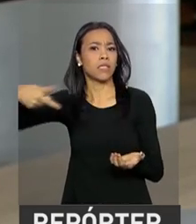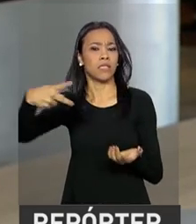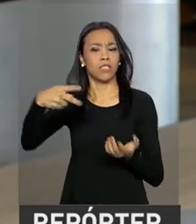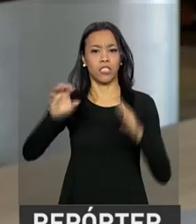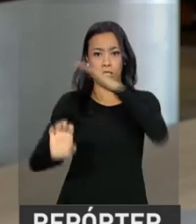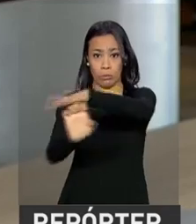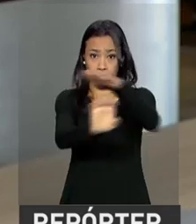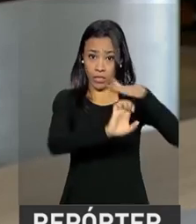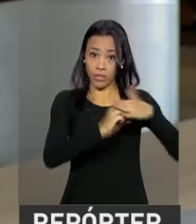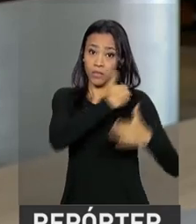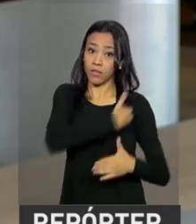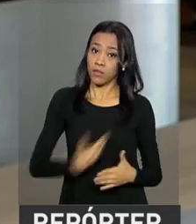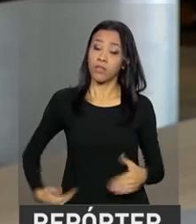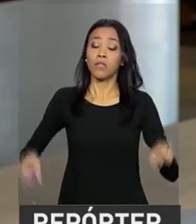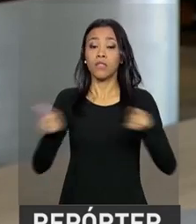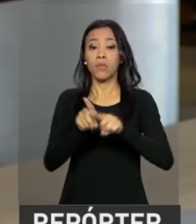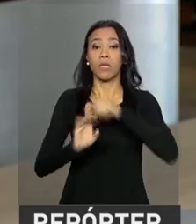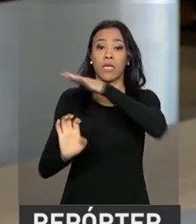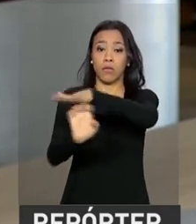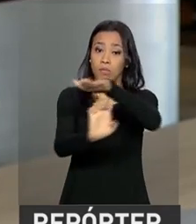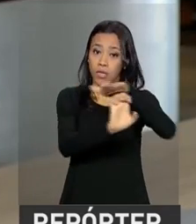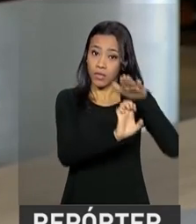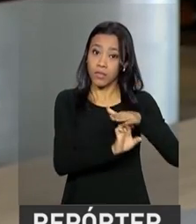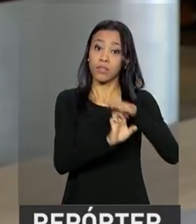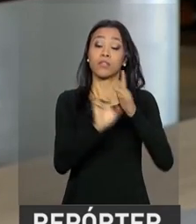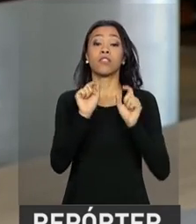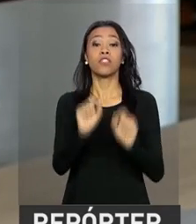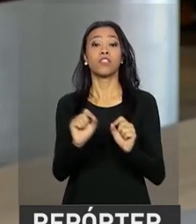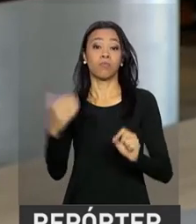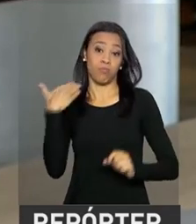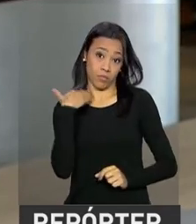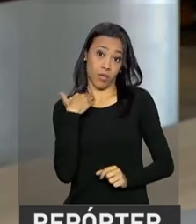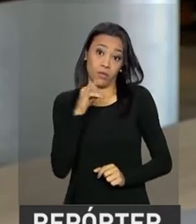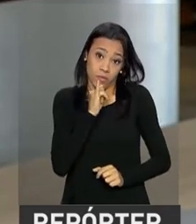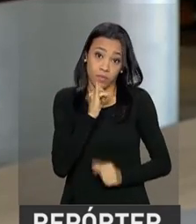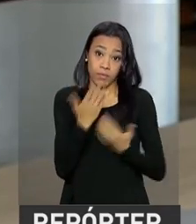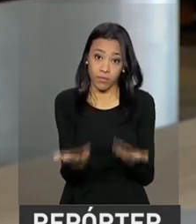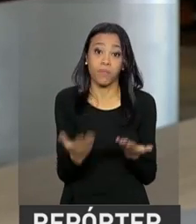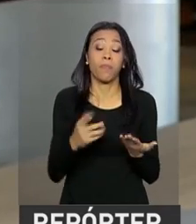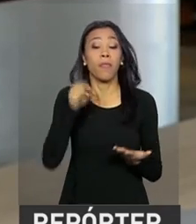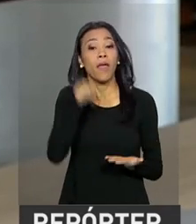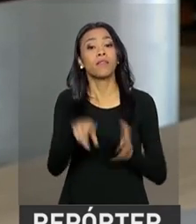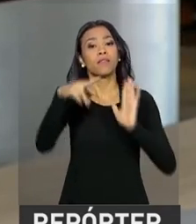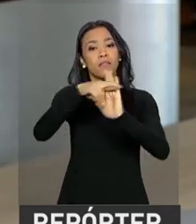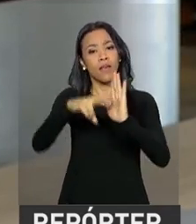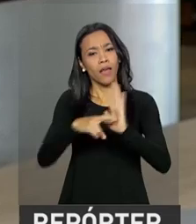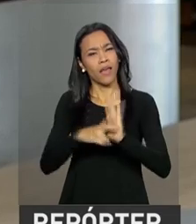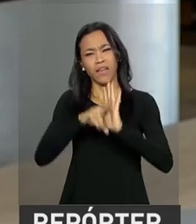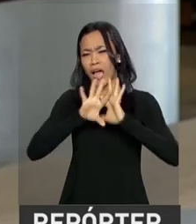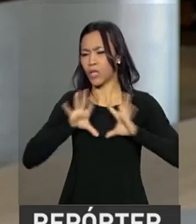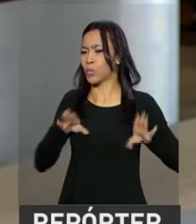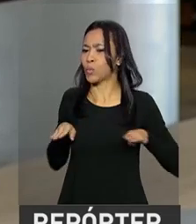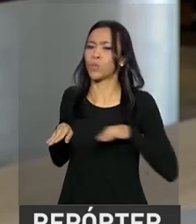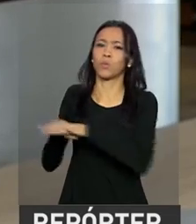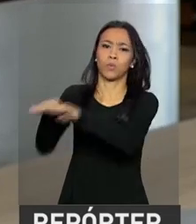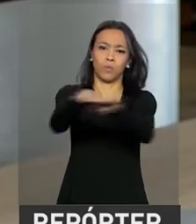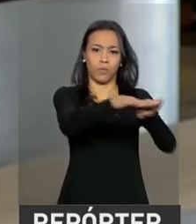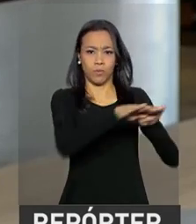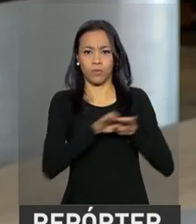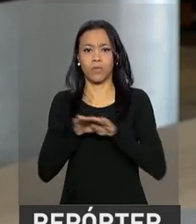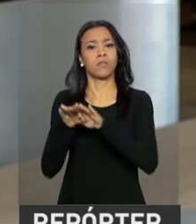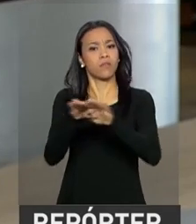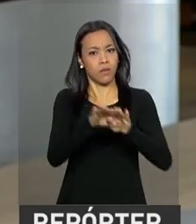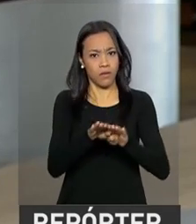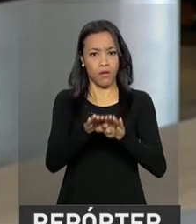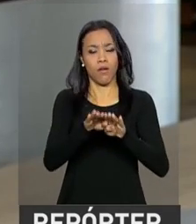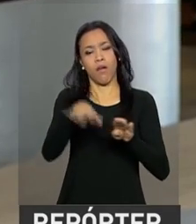também de empresas de sociedade de economia mista essas normas elas deverão ser aplicadas a todas as empresas públicas e